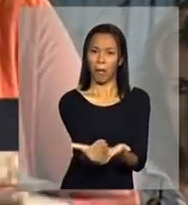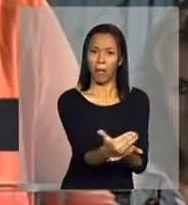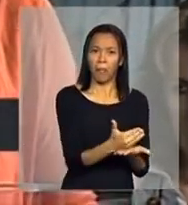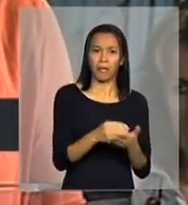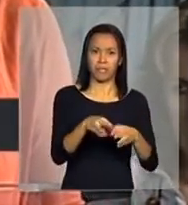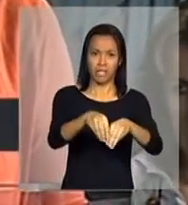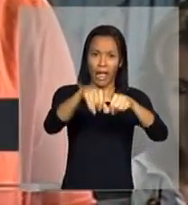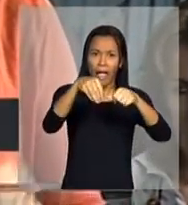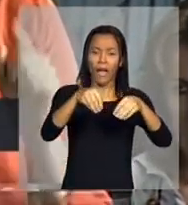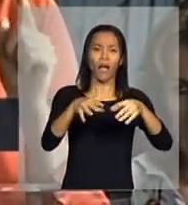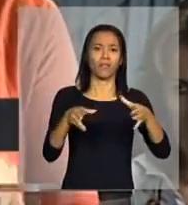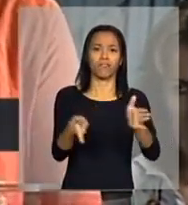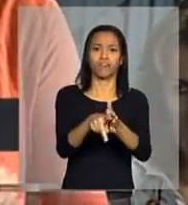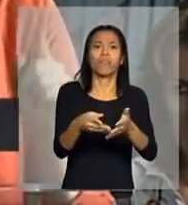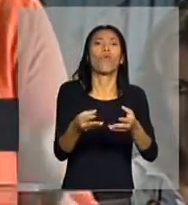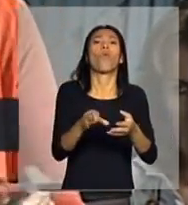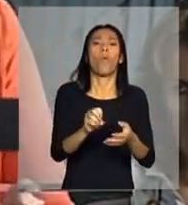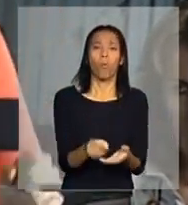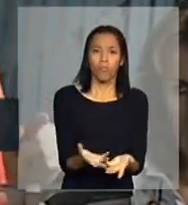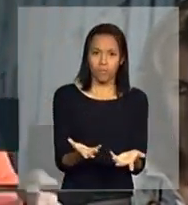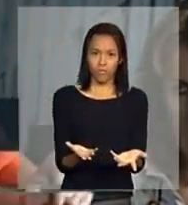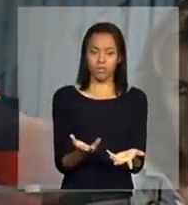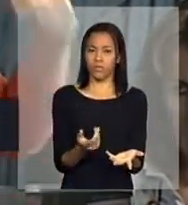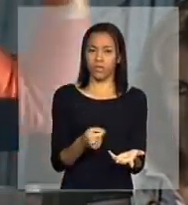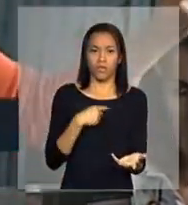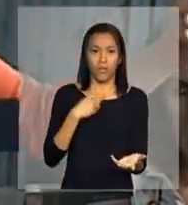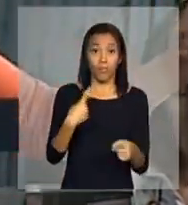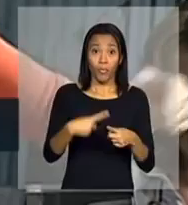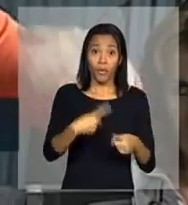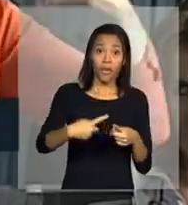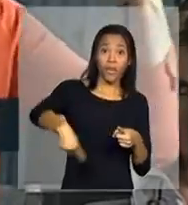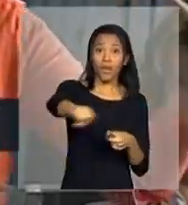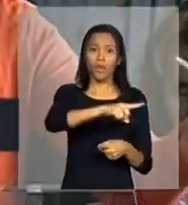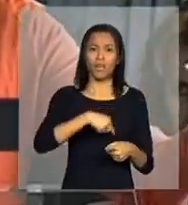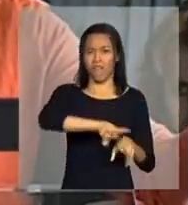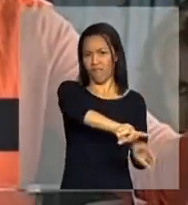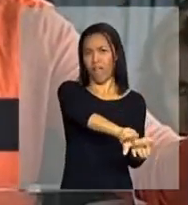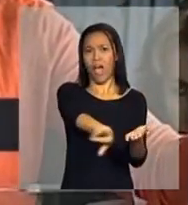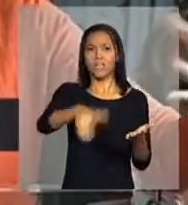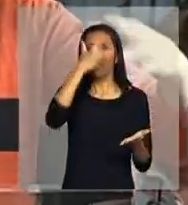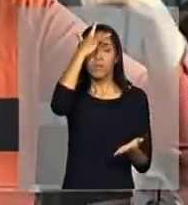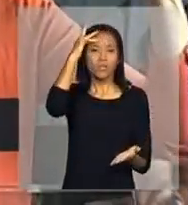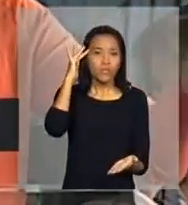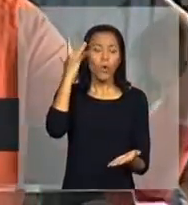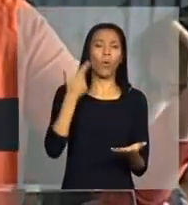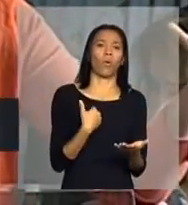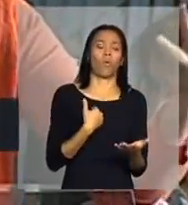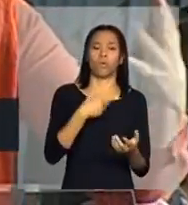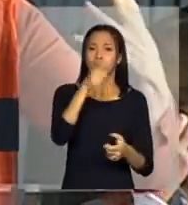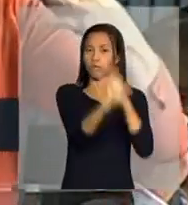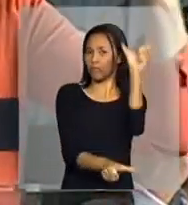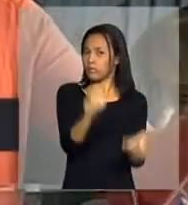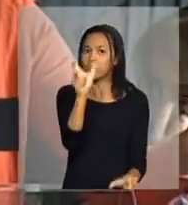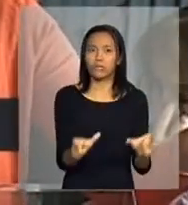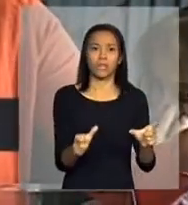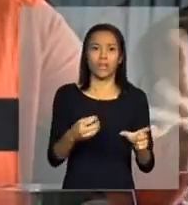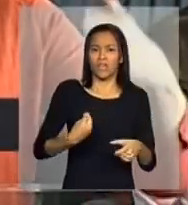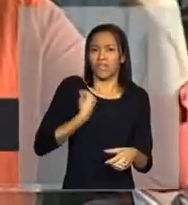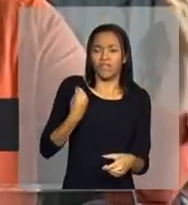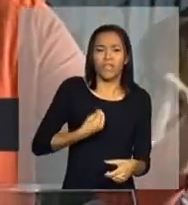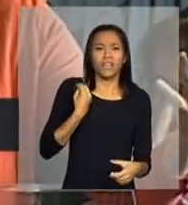de uma desocupação, porque agiu de forma a colocar em risco uma série de pessoas, uma série de